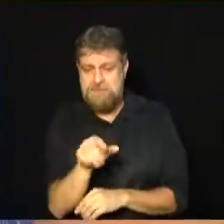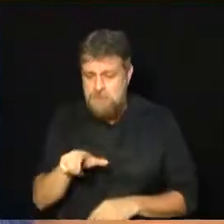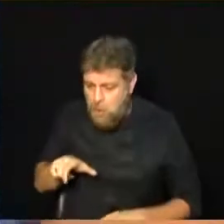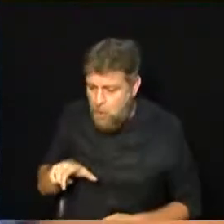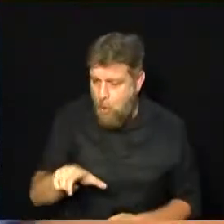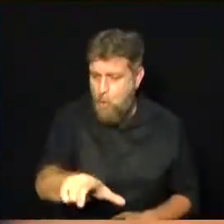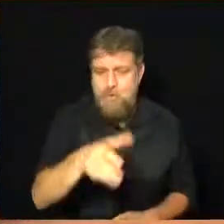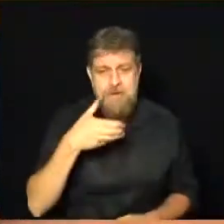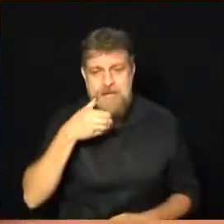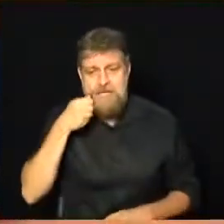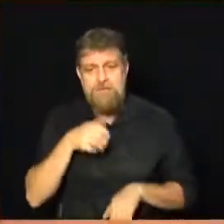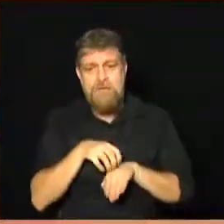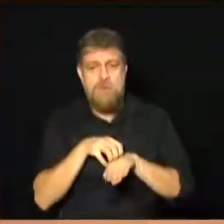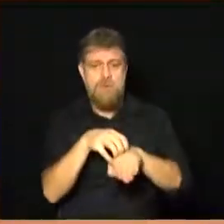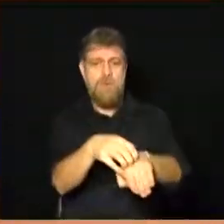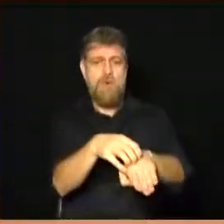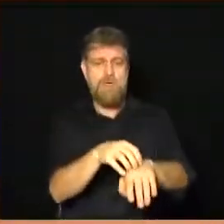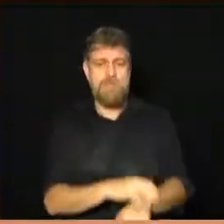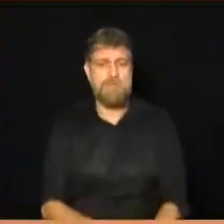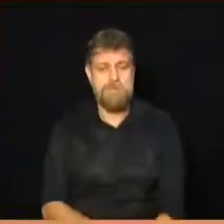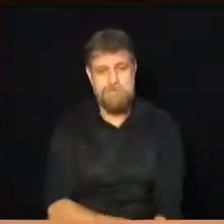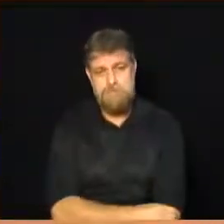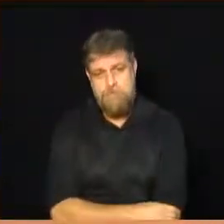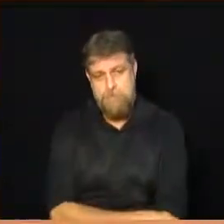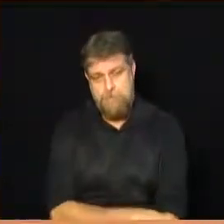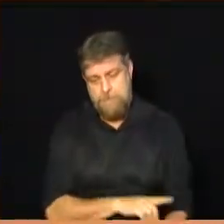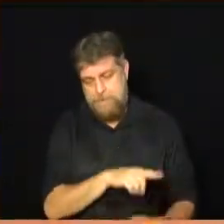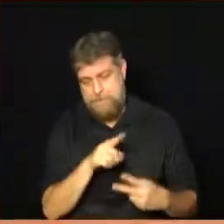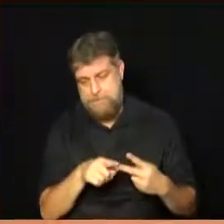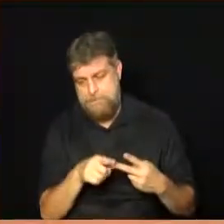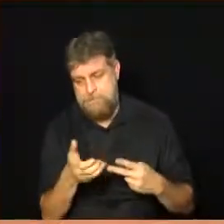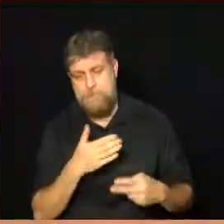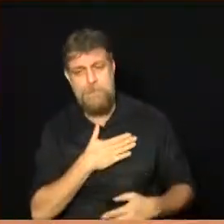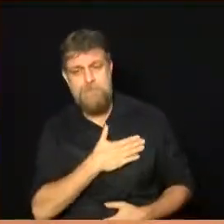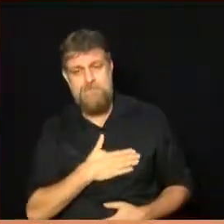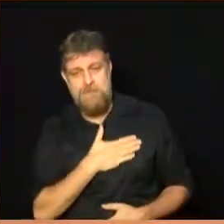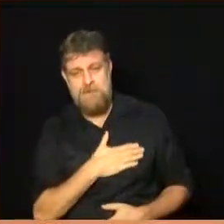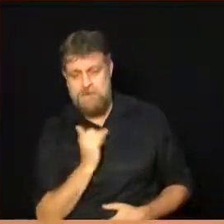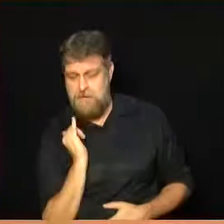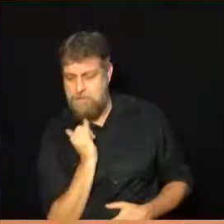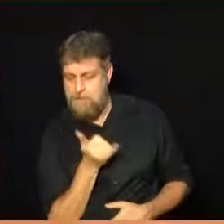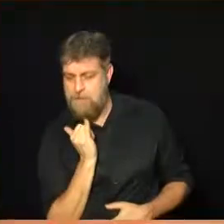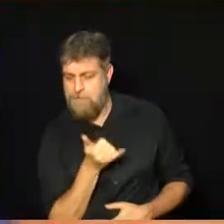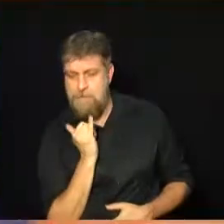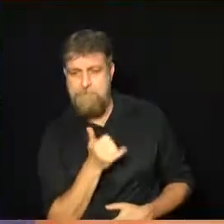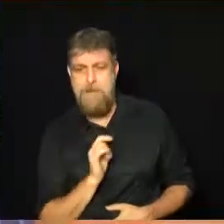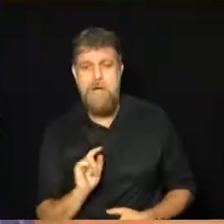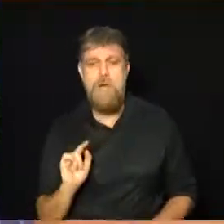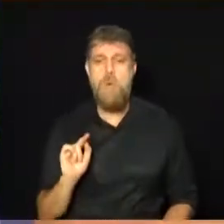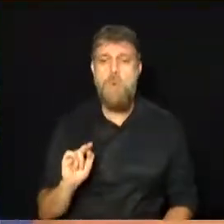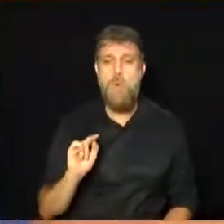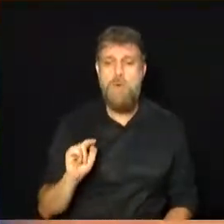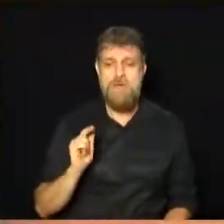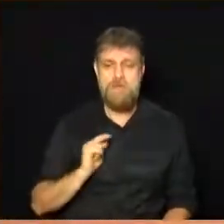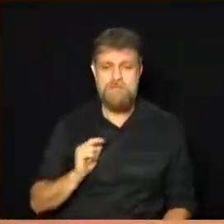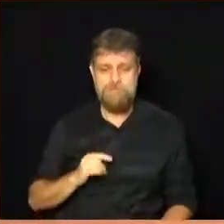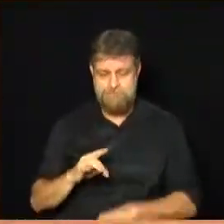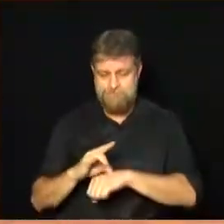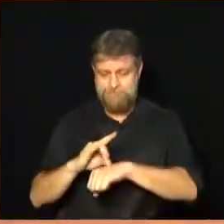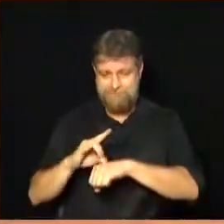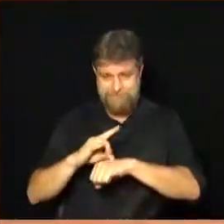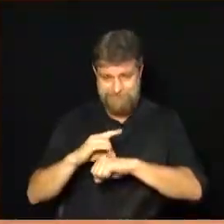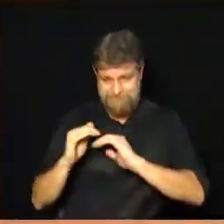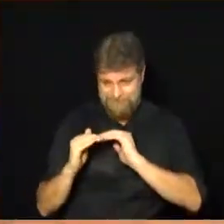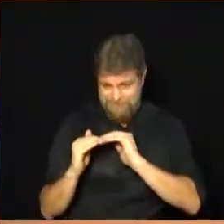o BRT em funcionamento. Outra questão que eu gostaria de salientar aqui é sobre o pavimento.